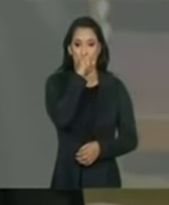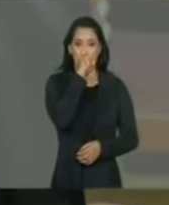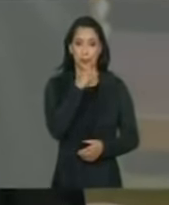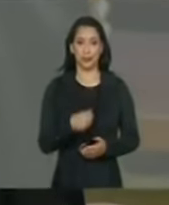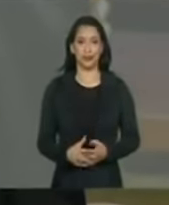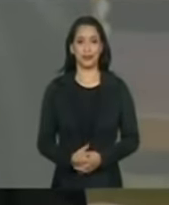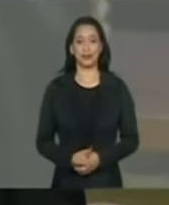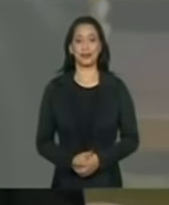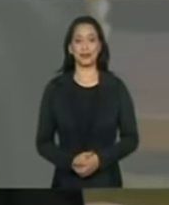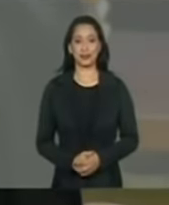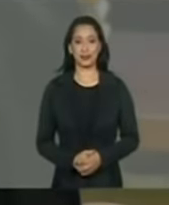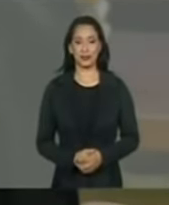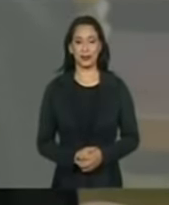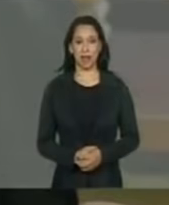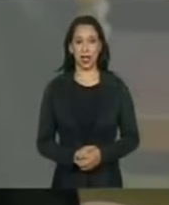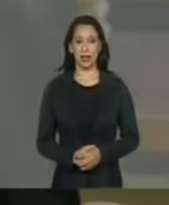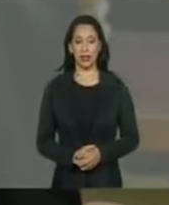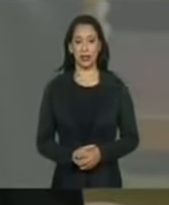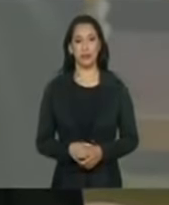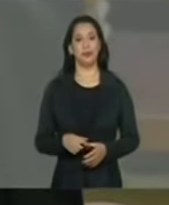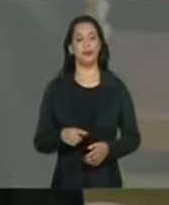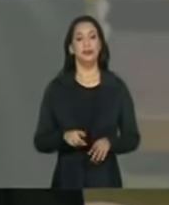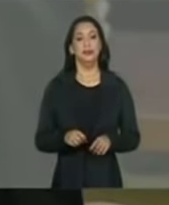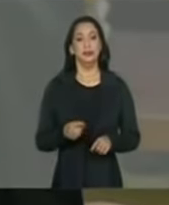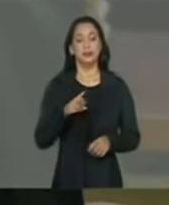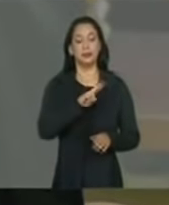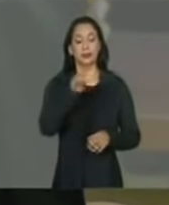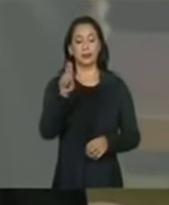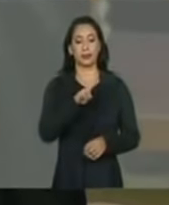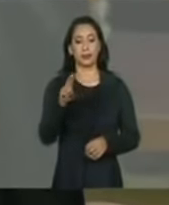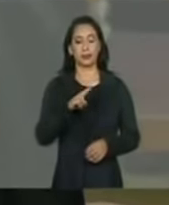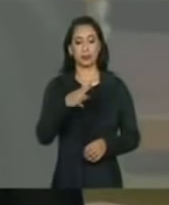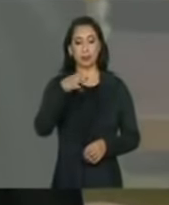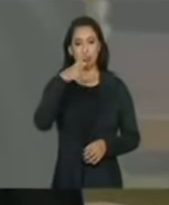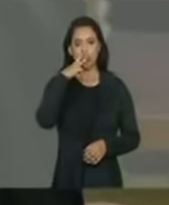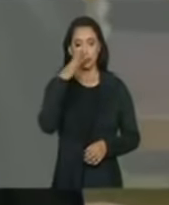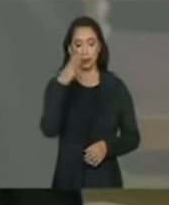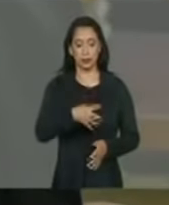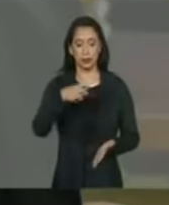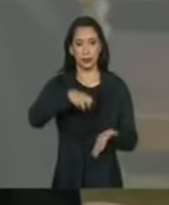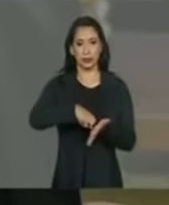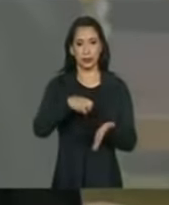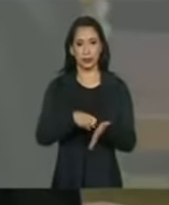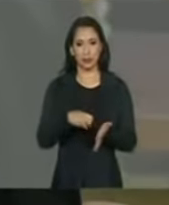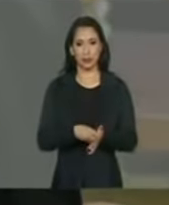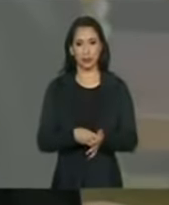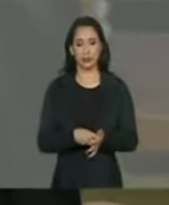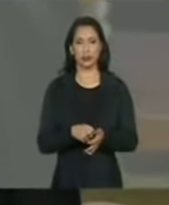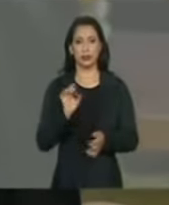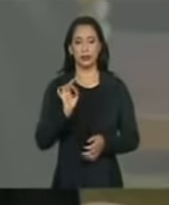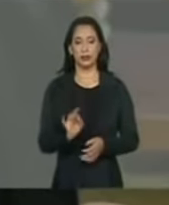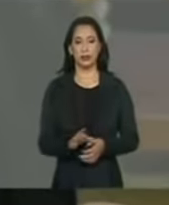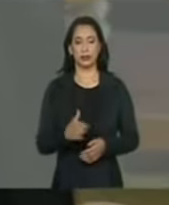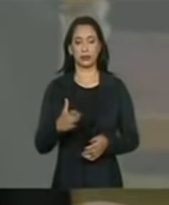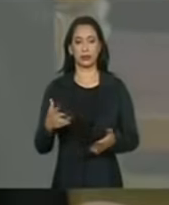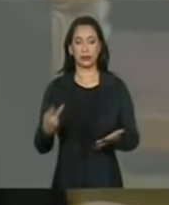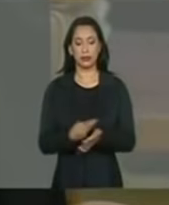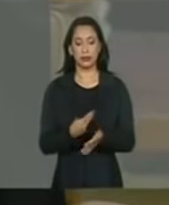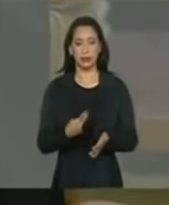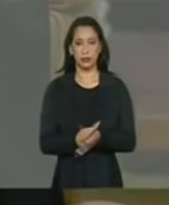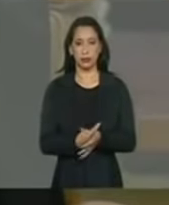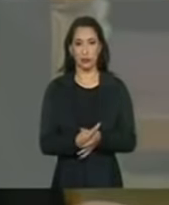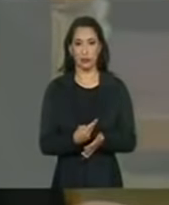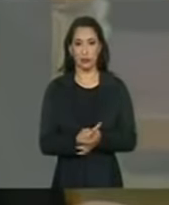só definitiva o lançamento do nome do acusado no rol dos culpados somente poderá ocorrer o trânsito em julgado da sentença